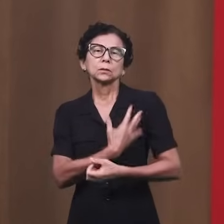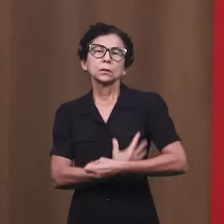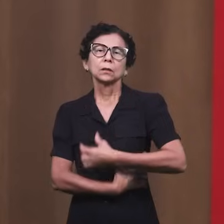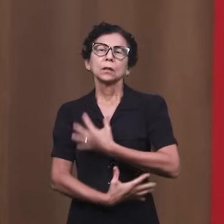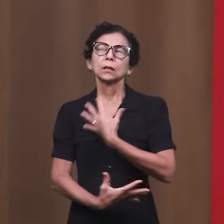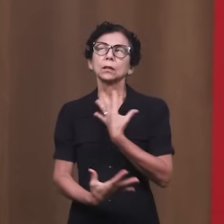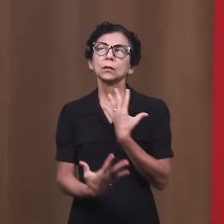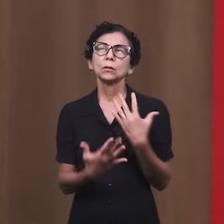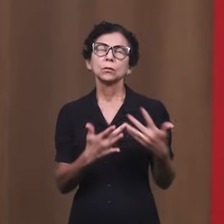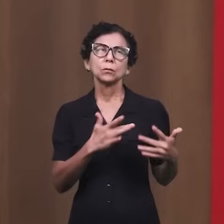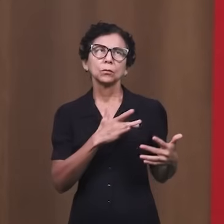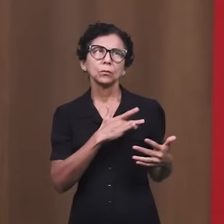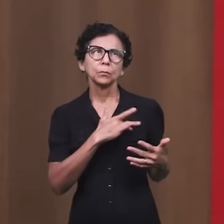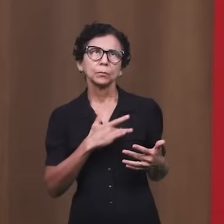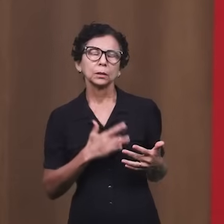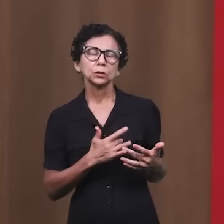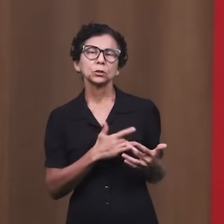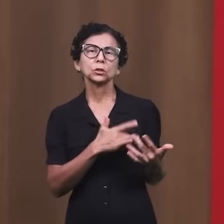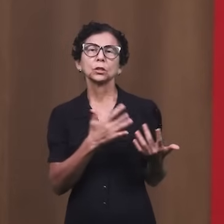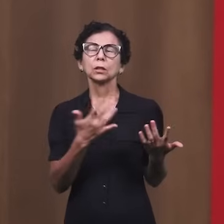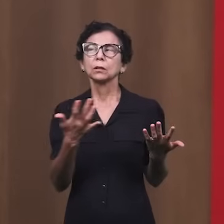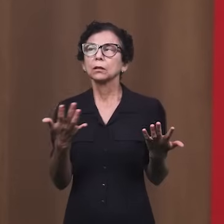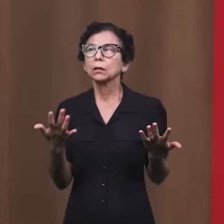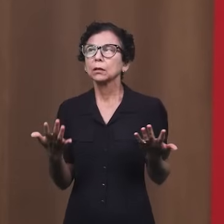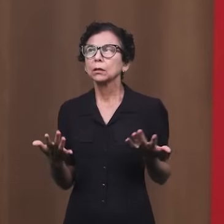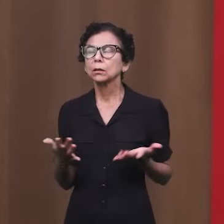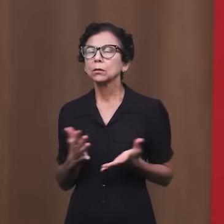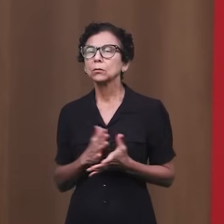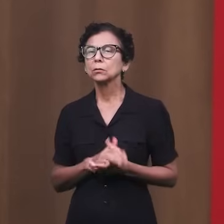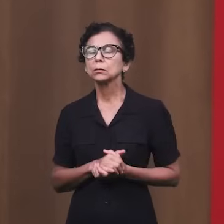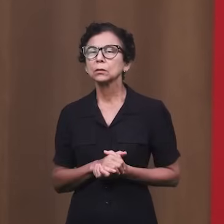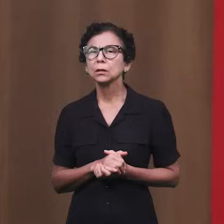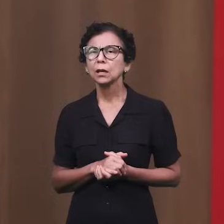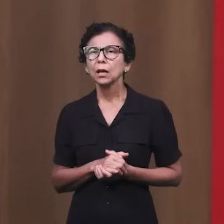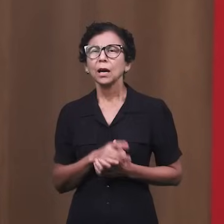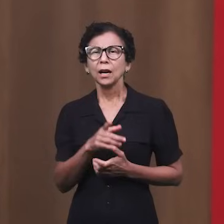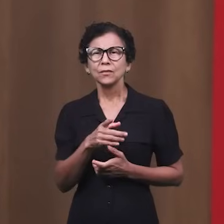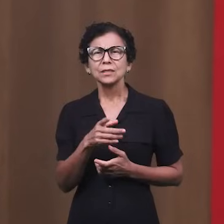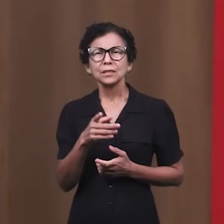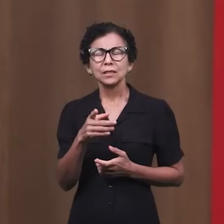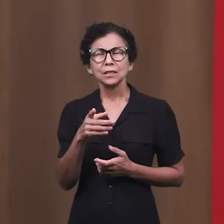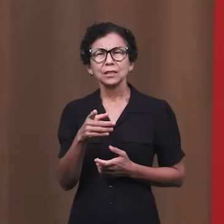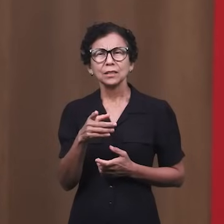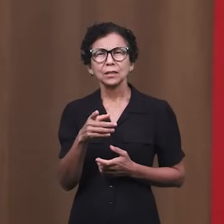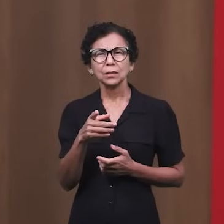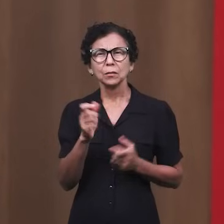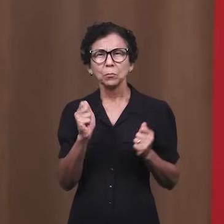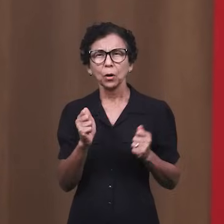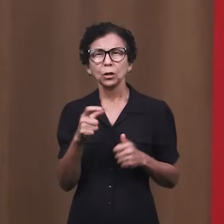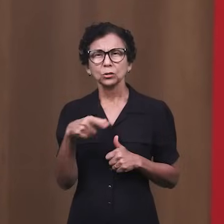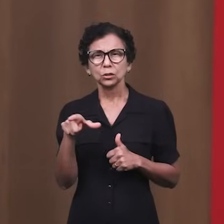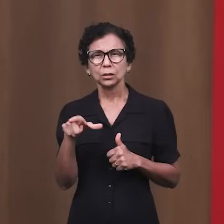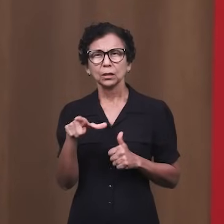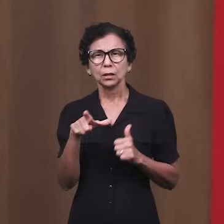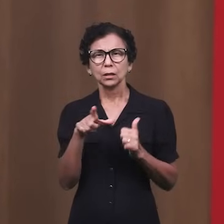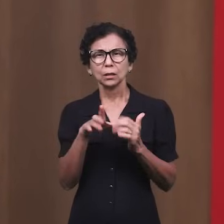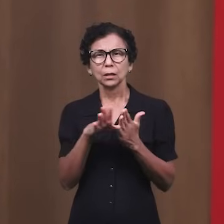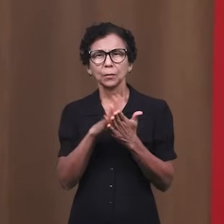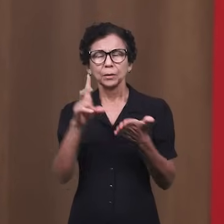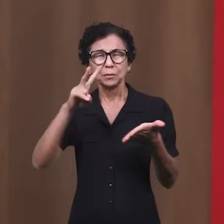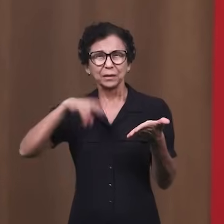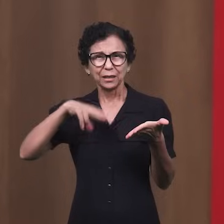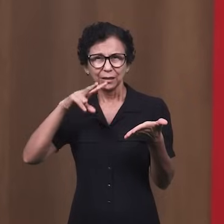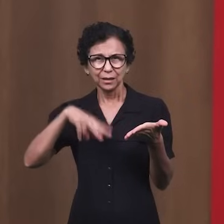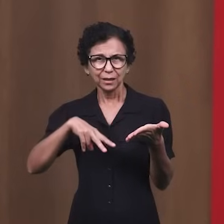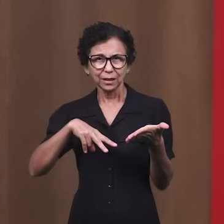palavra de Deus é necessário você dedicar-se um tempo antes à oração à busca